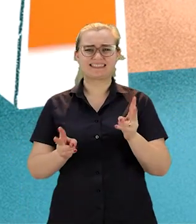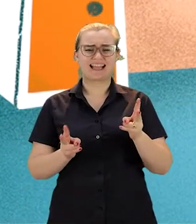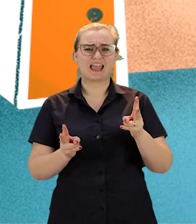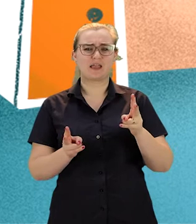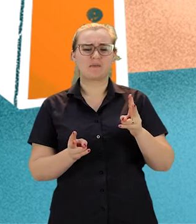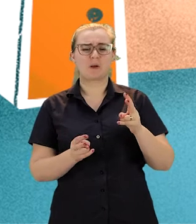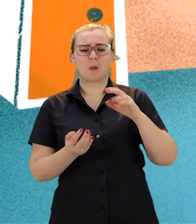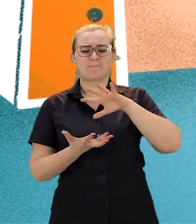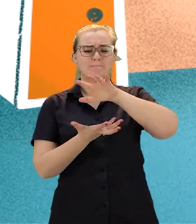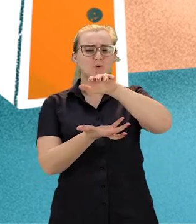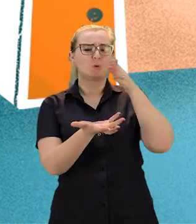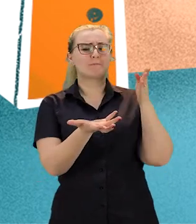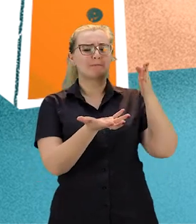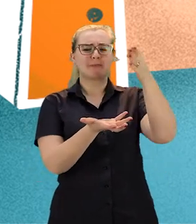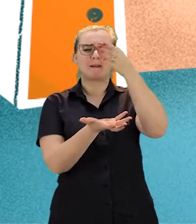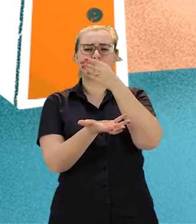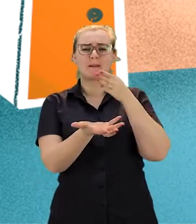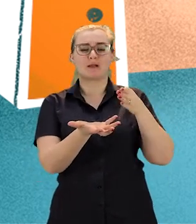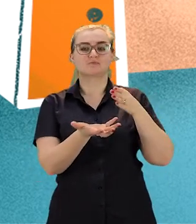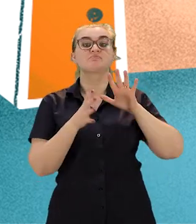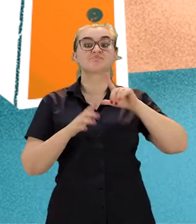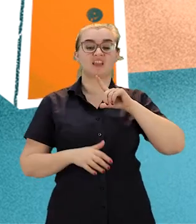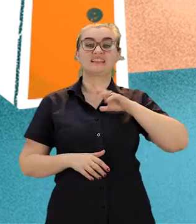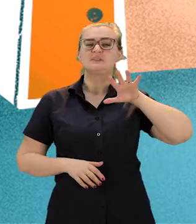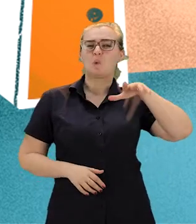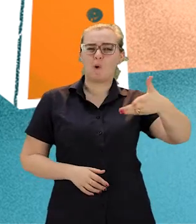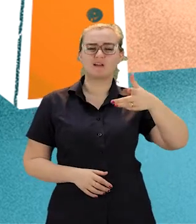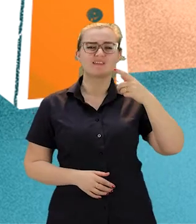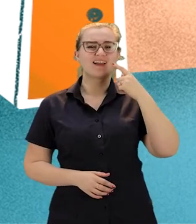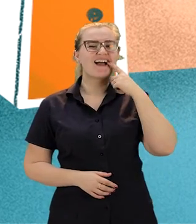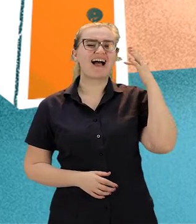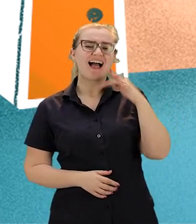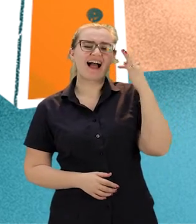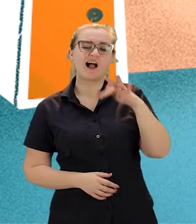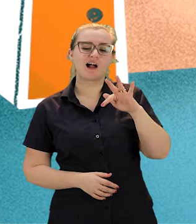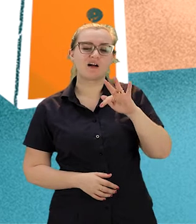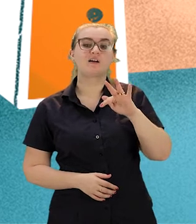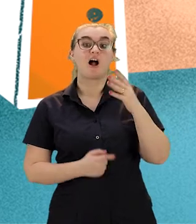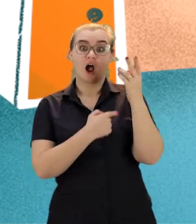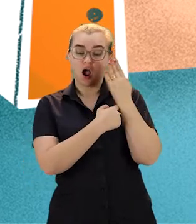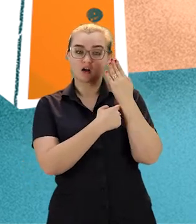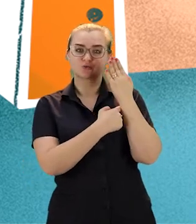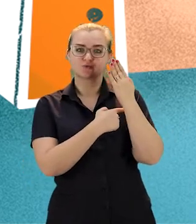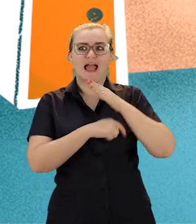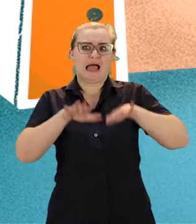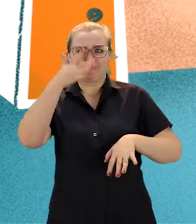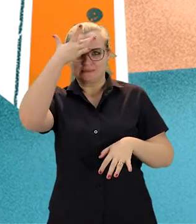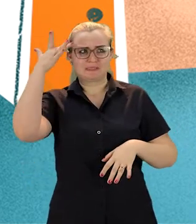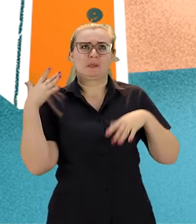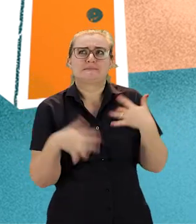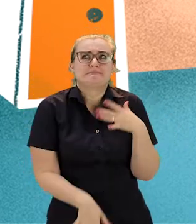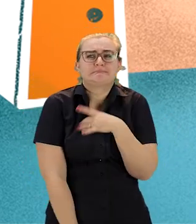mundão, eles e elas tiram a nossa dor. Alguns podem ter medo, mas isso não precisam